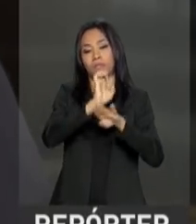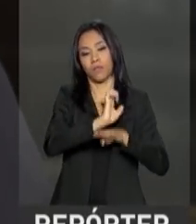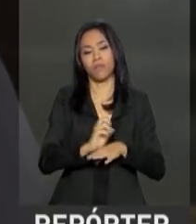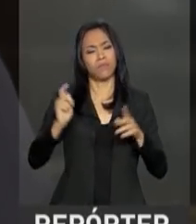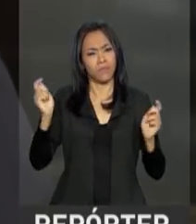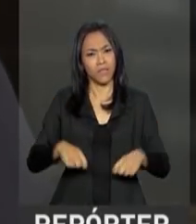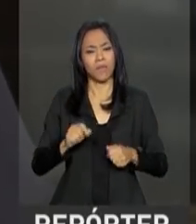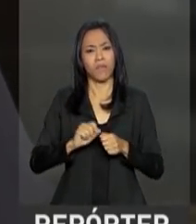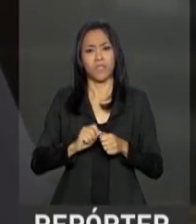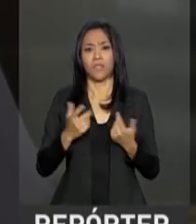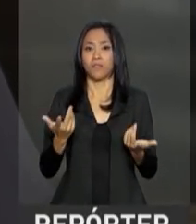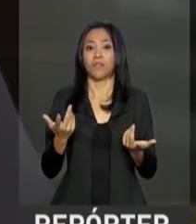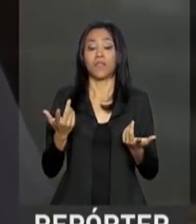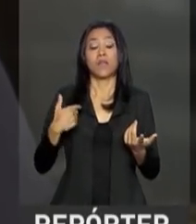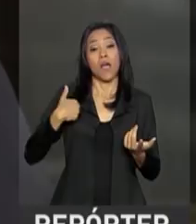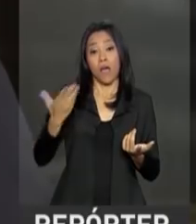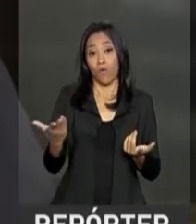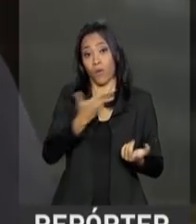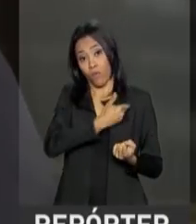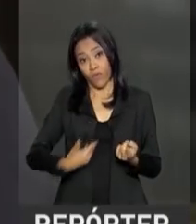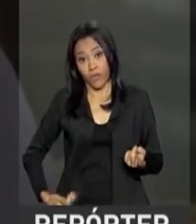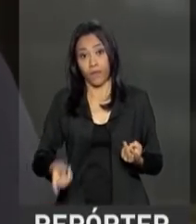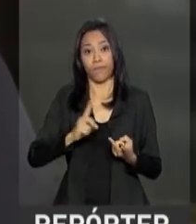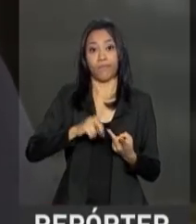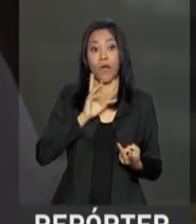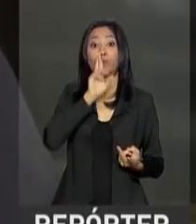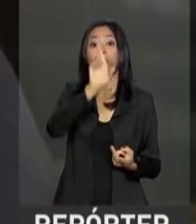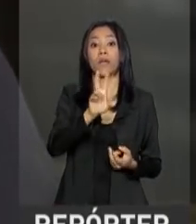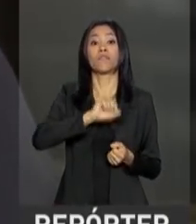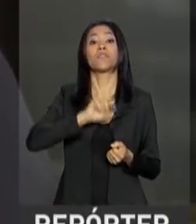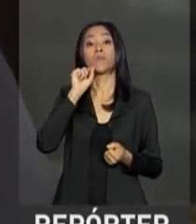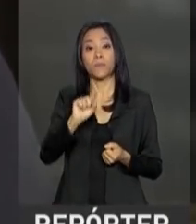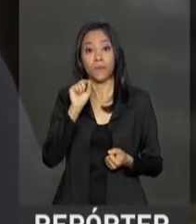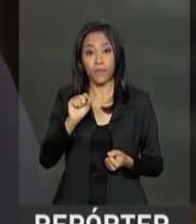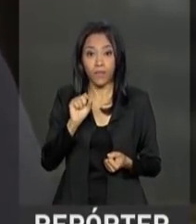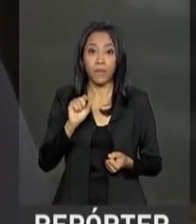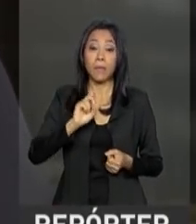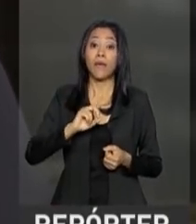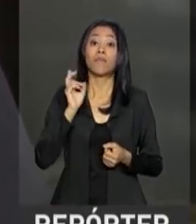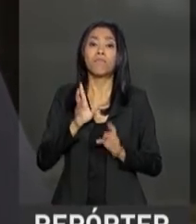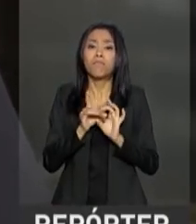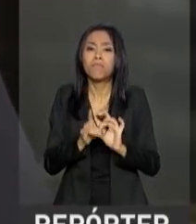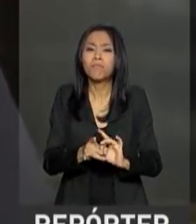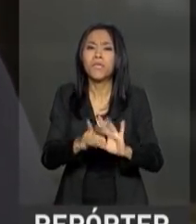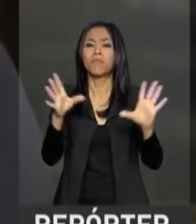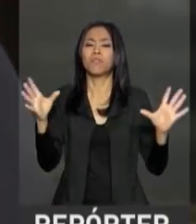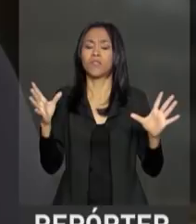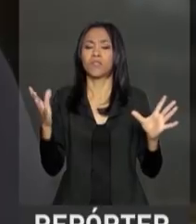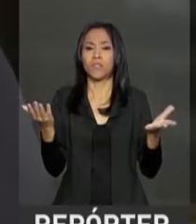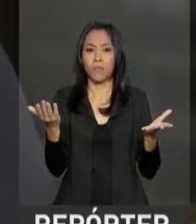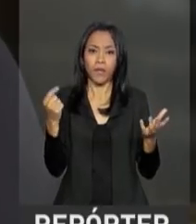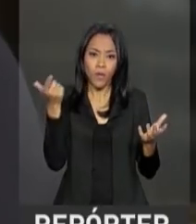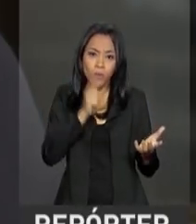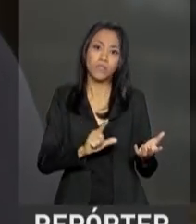os governos as autoridades é o que tem que fazer é cada vez mais liberasse as forças do turismo para que elas